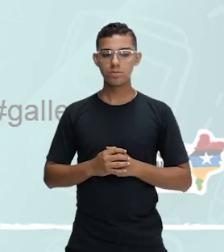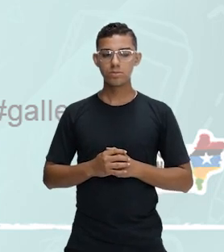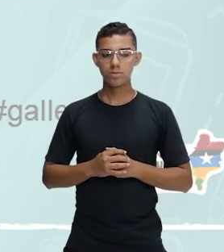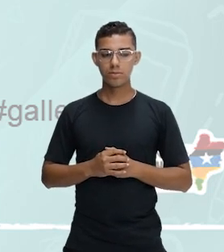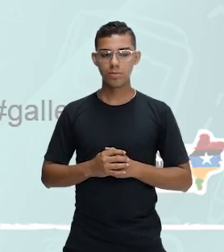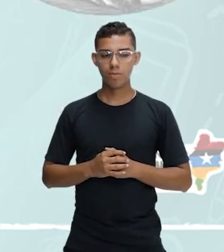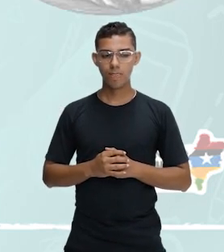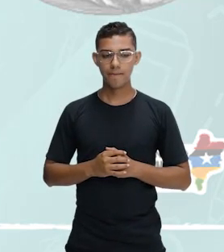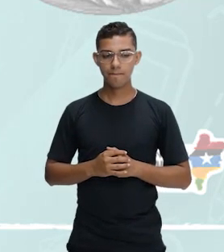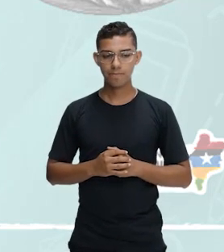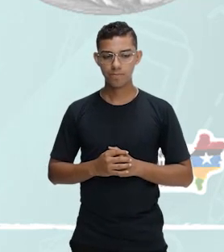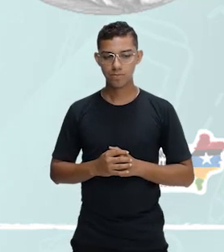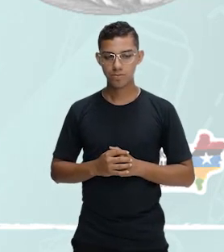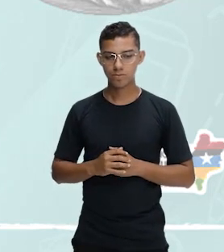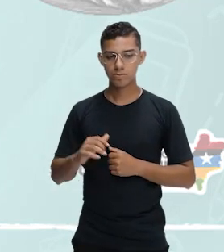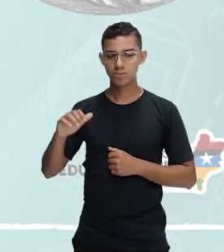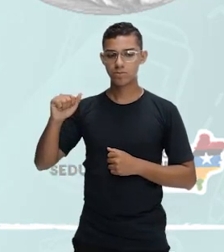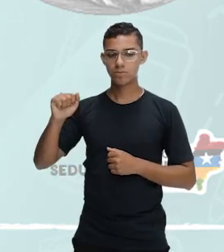O Aristóteles